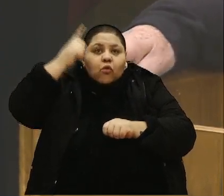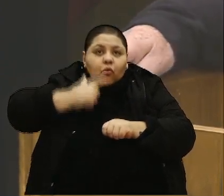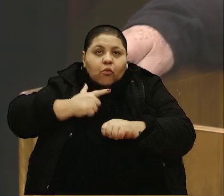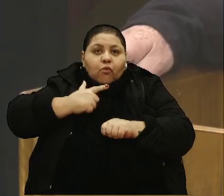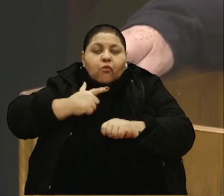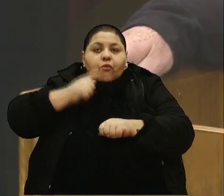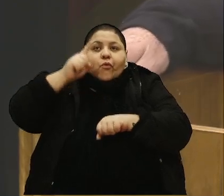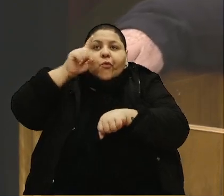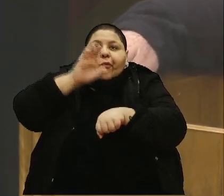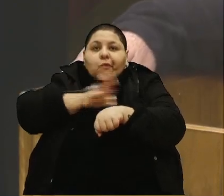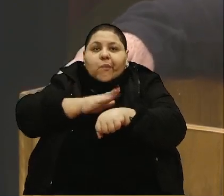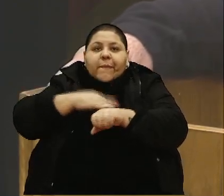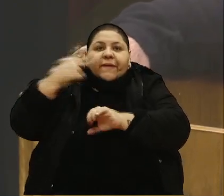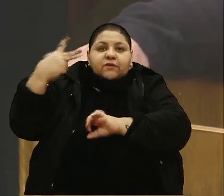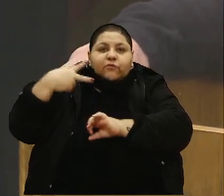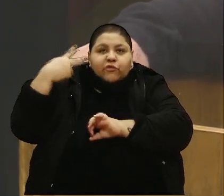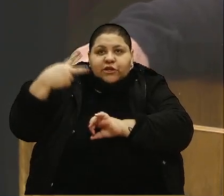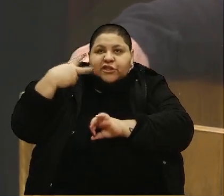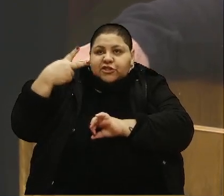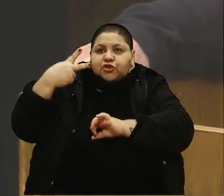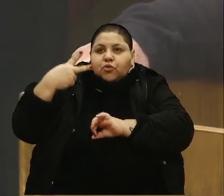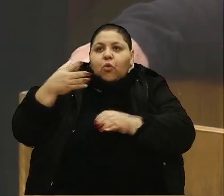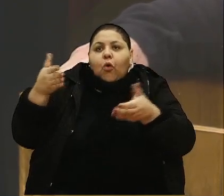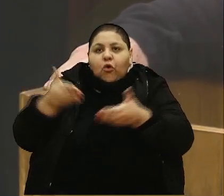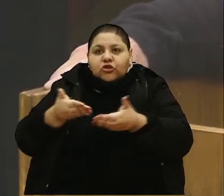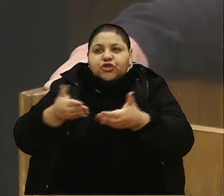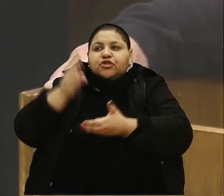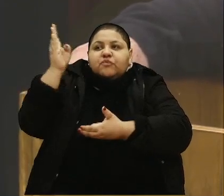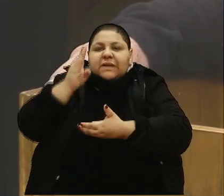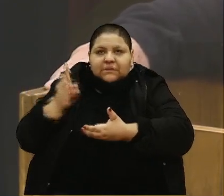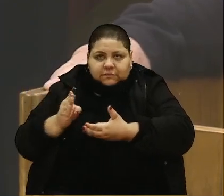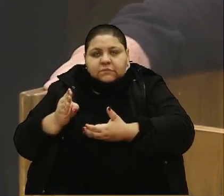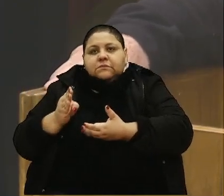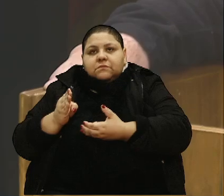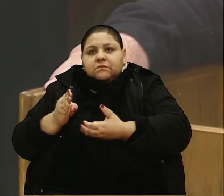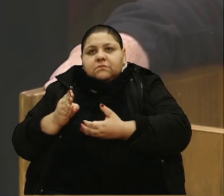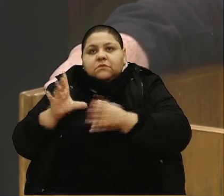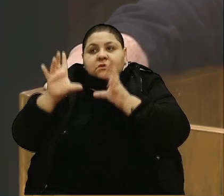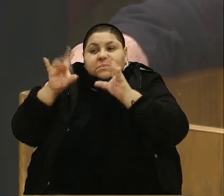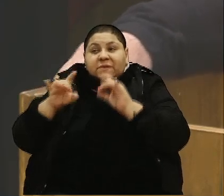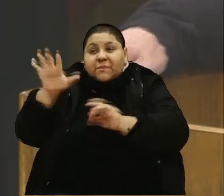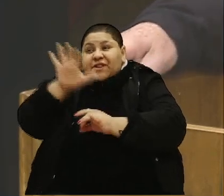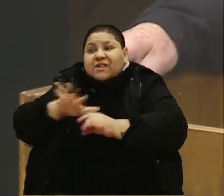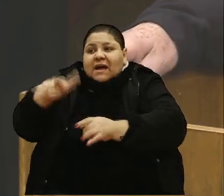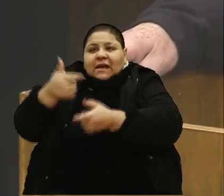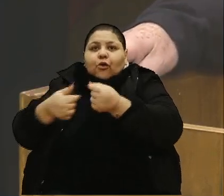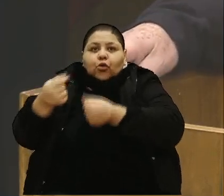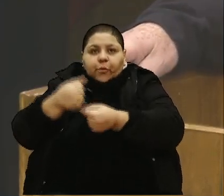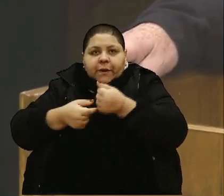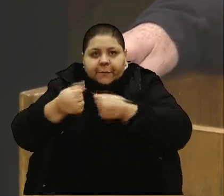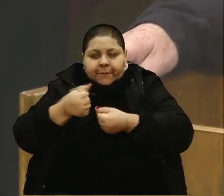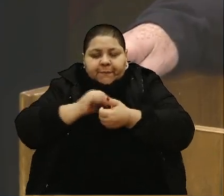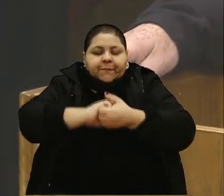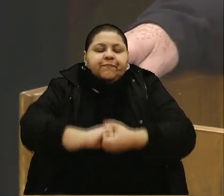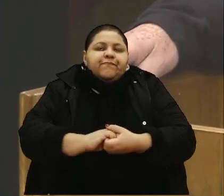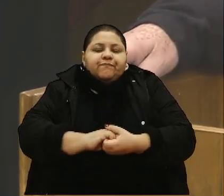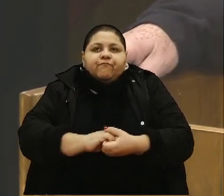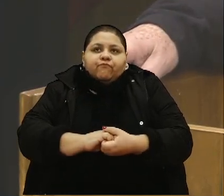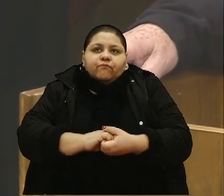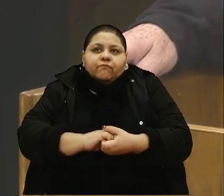o momento político que vivemos hoje a nível nacional, especialmente na área econômica.